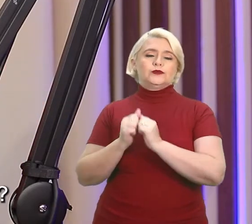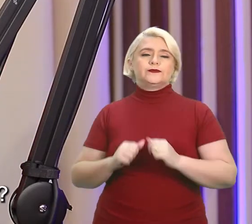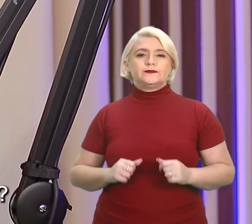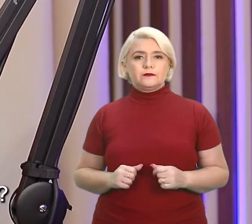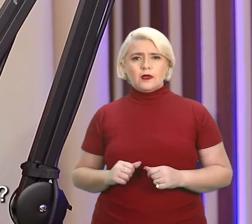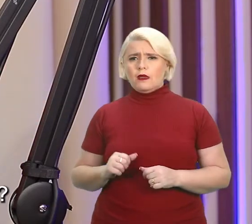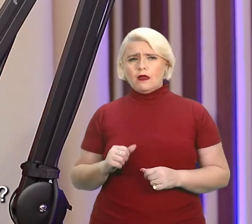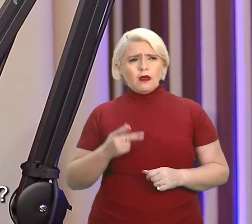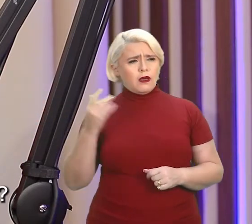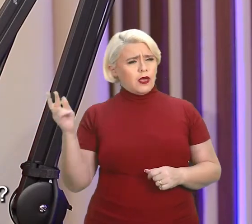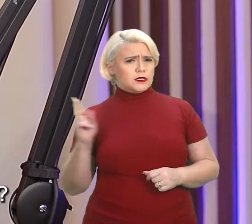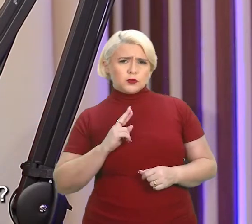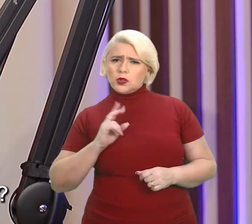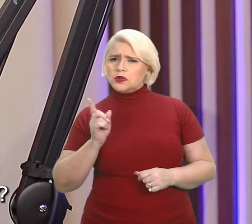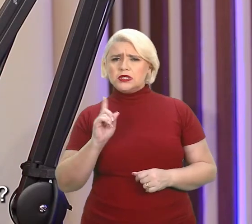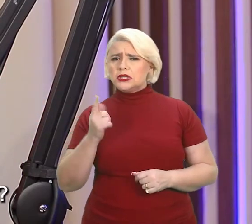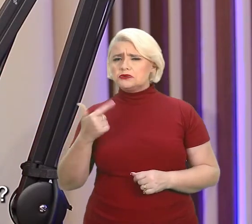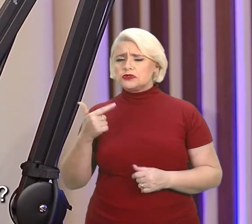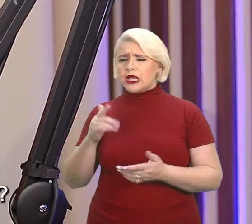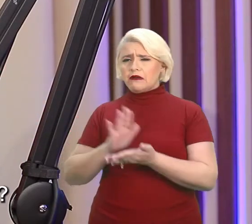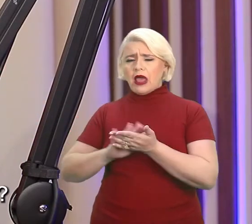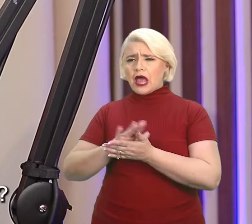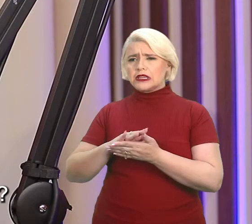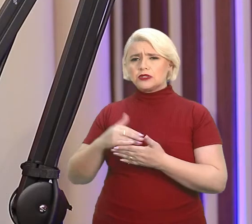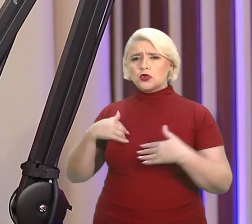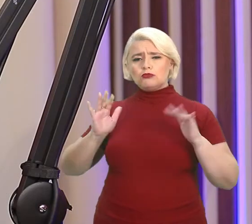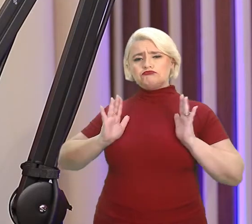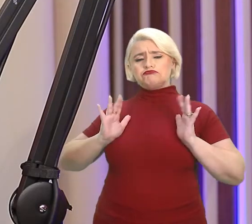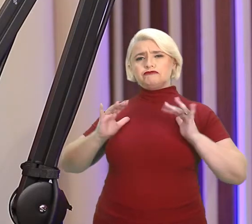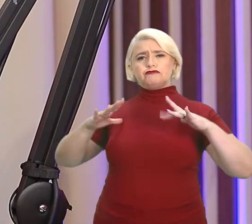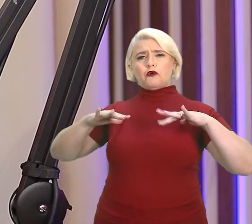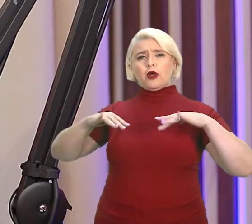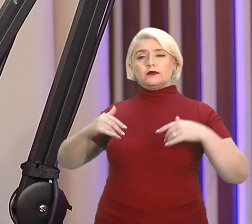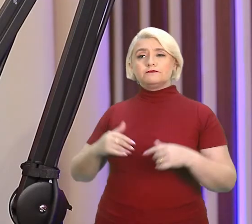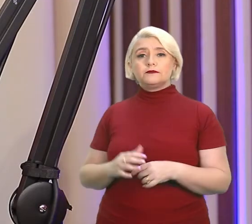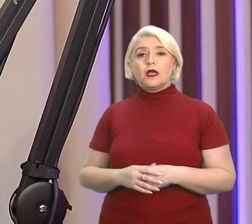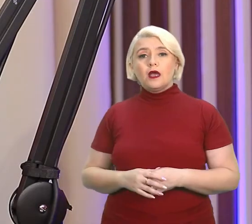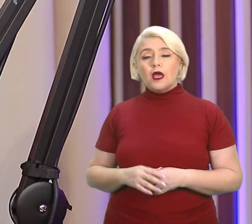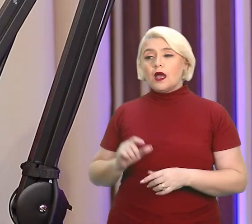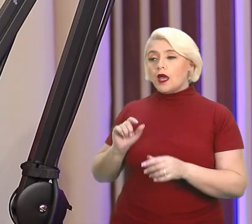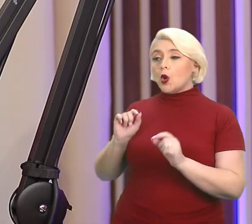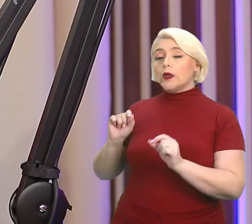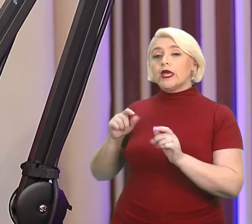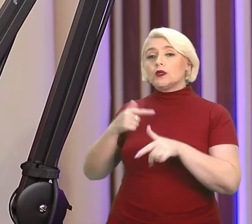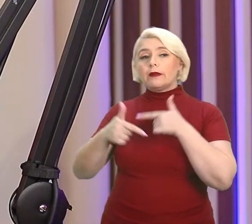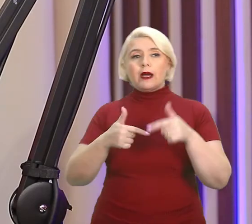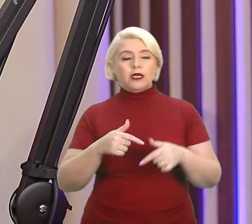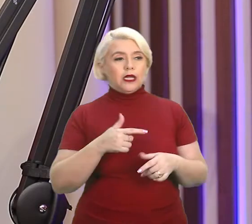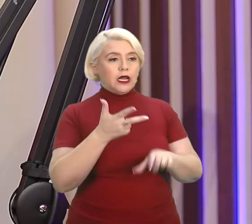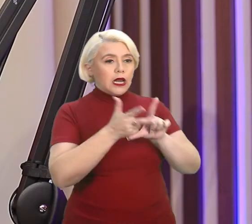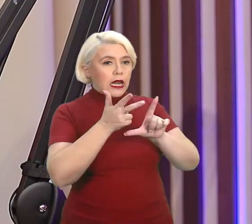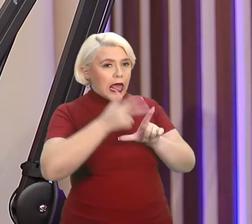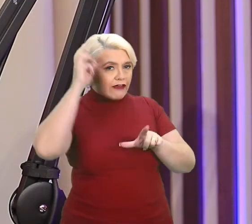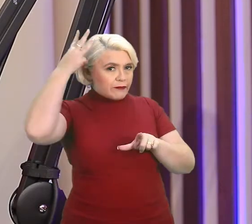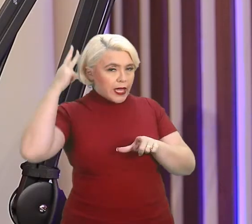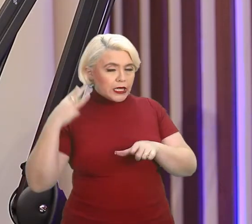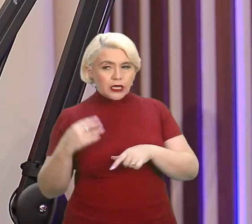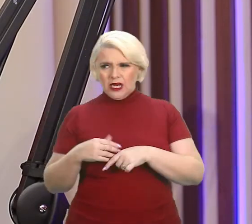Aí ele falou assim, não tenho não. O que é o trabalho? Aí eu falei, é a live da Marília Mendonça. Aí ele, é o